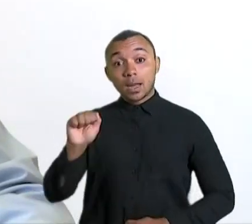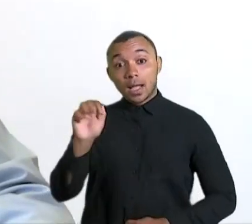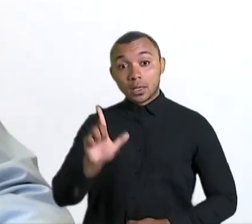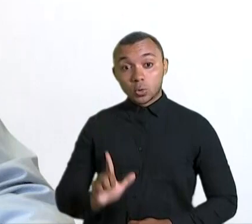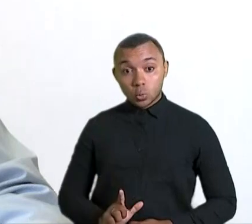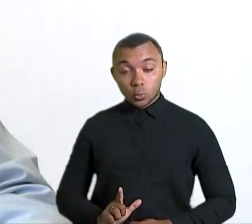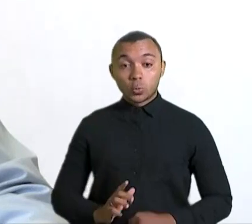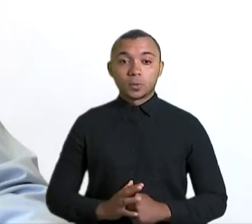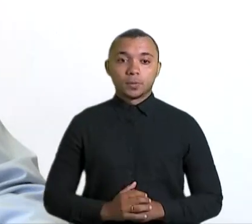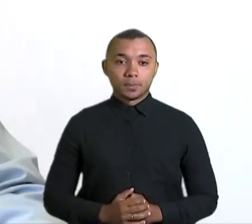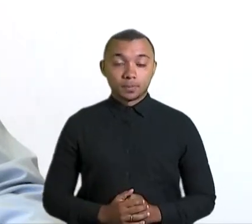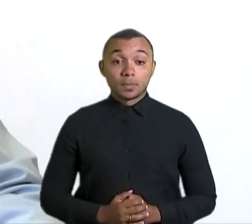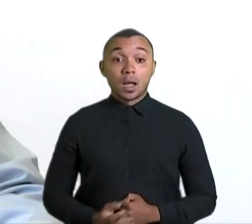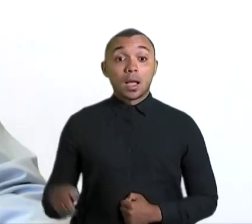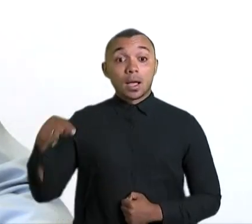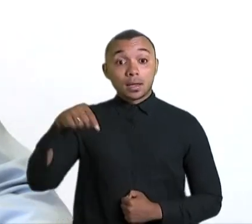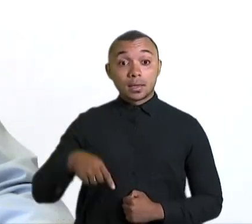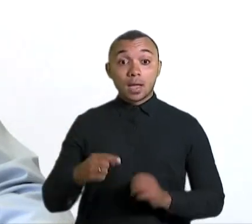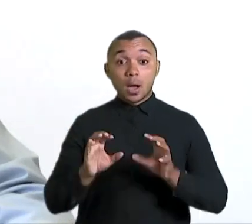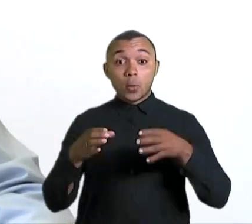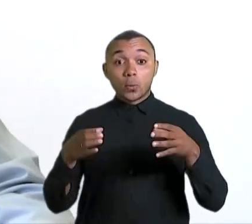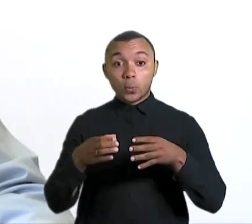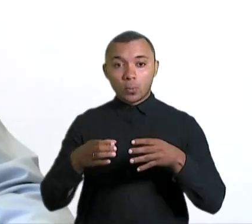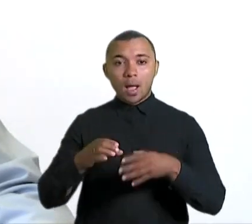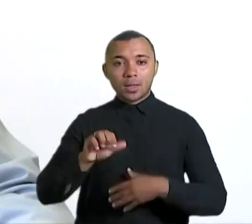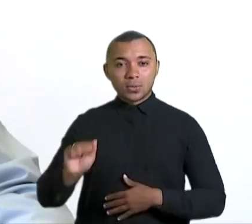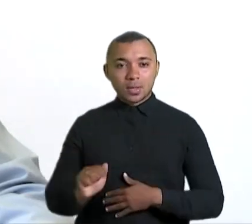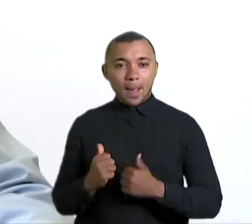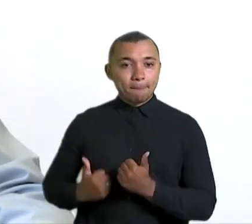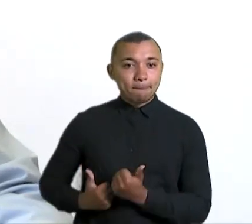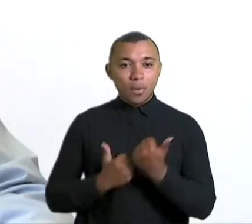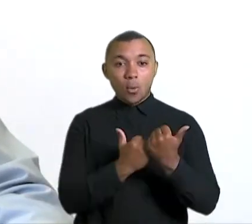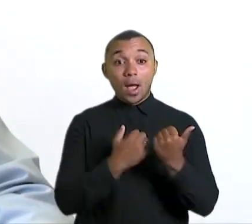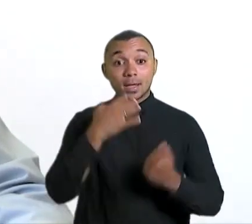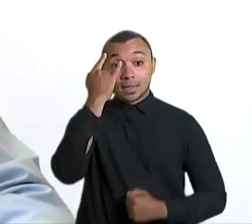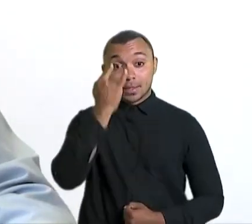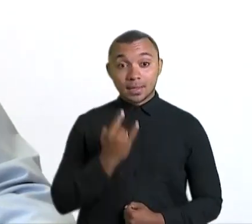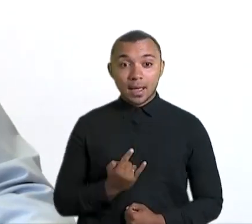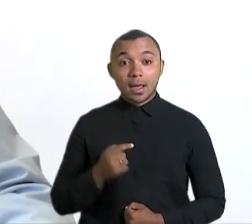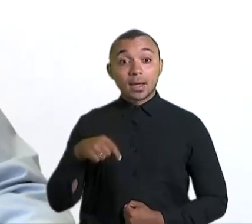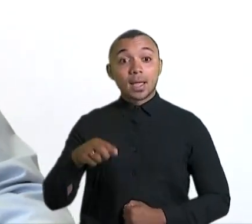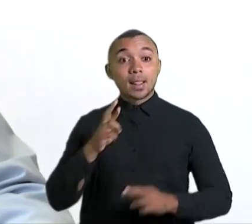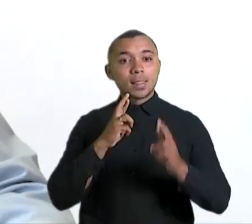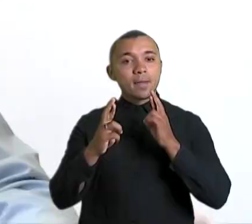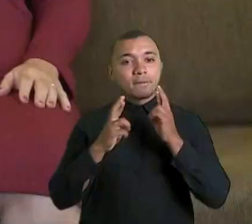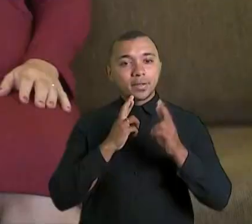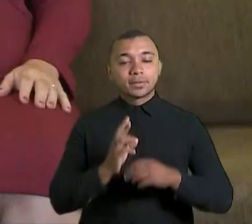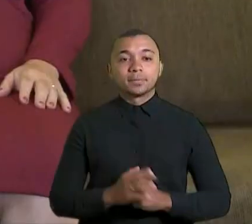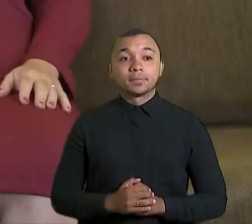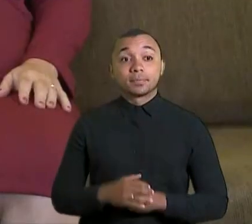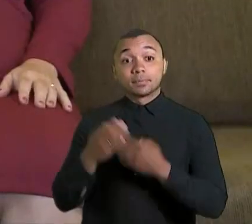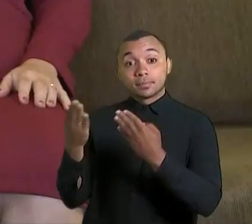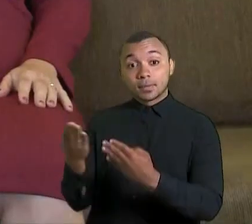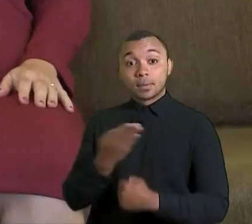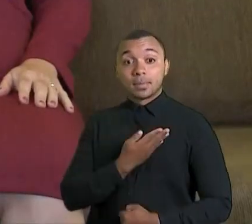aqui diretamente da Sociedade de Extensão Cegos fazendo esta gravação. E recebendo aqui